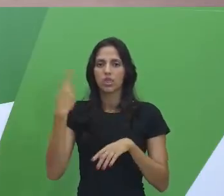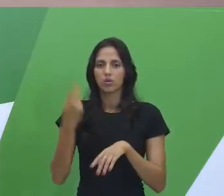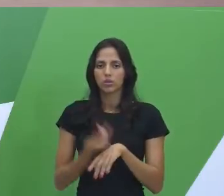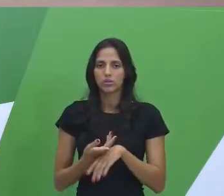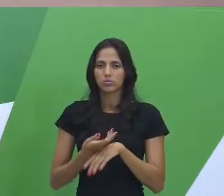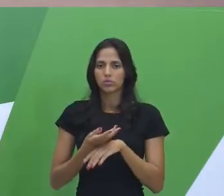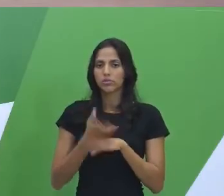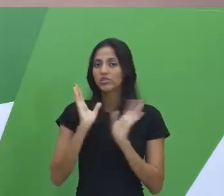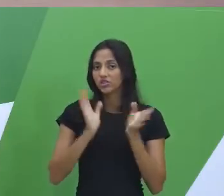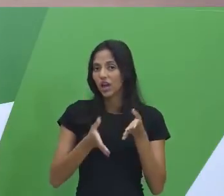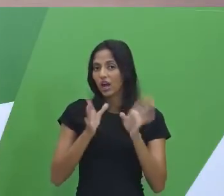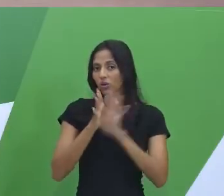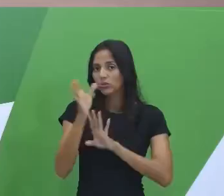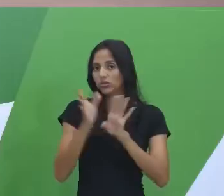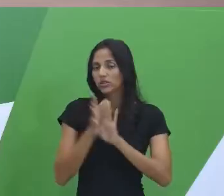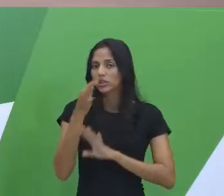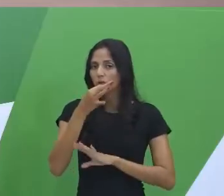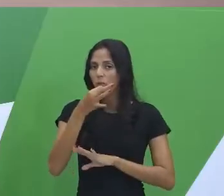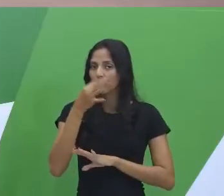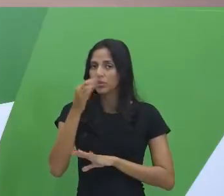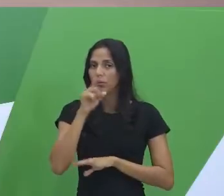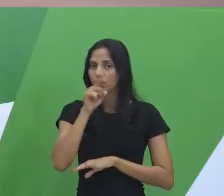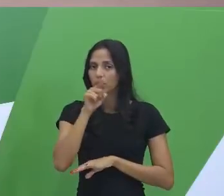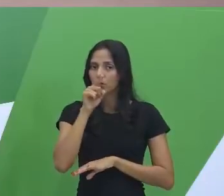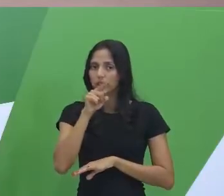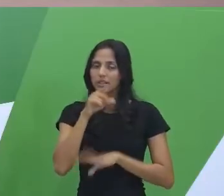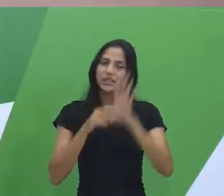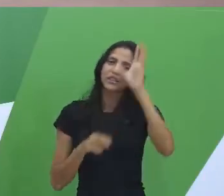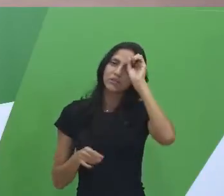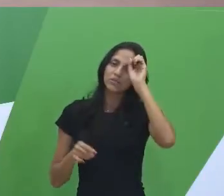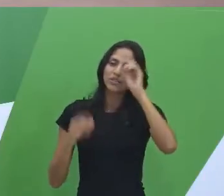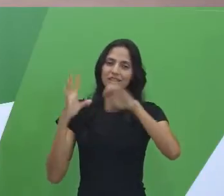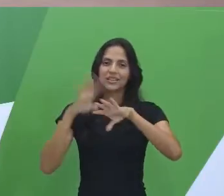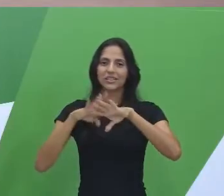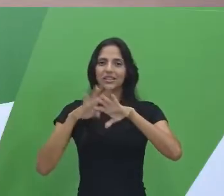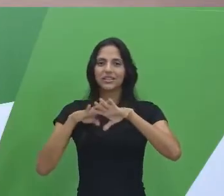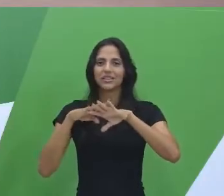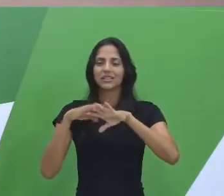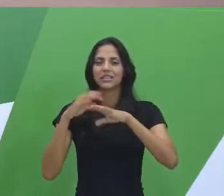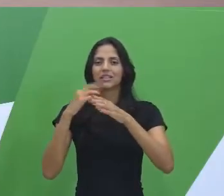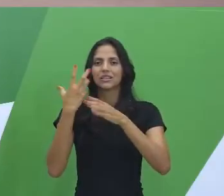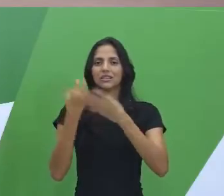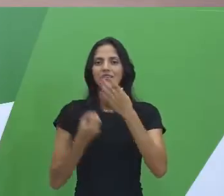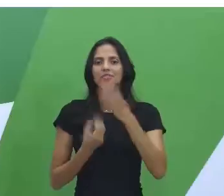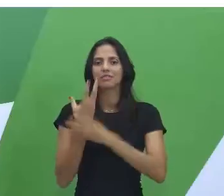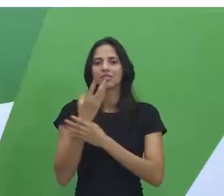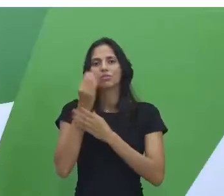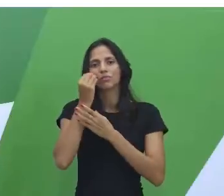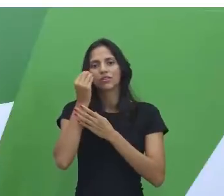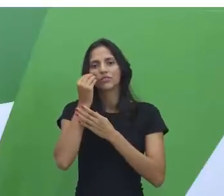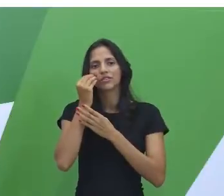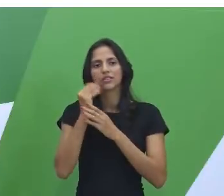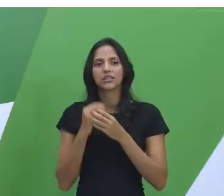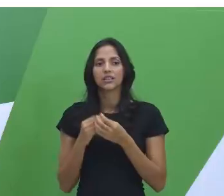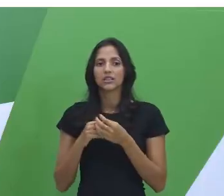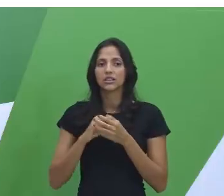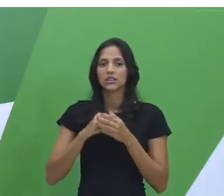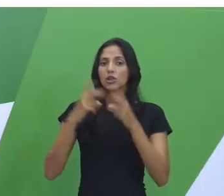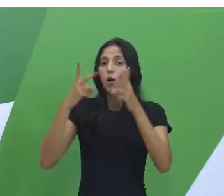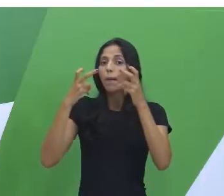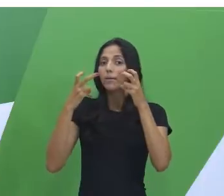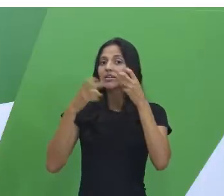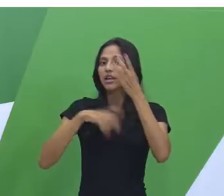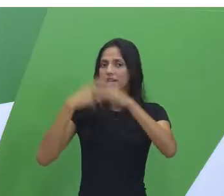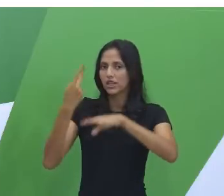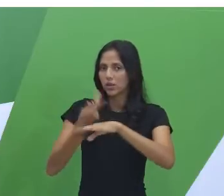dessas dicas de trigonometria justamente com outras disciplinas, vamos às demais razões trigonométricas. Fique ligado